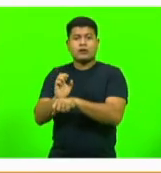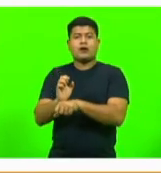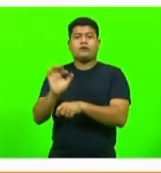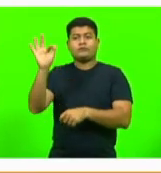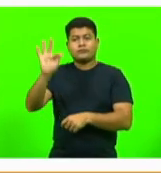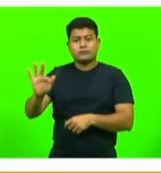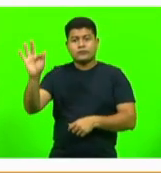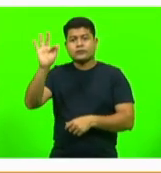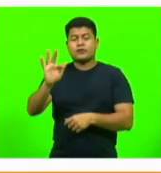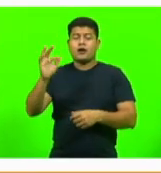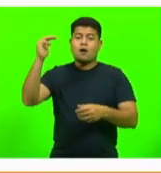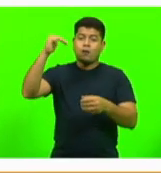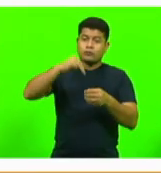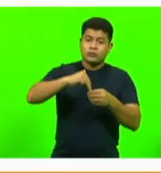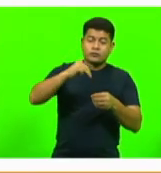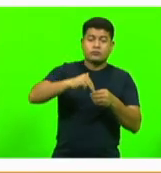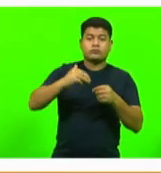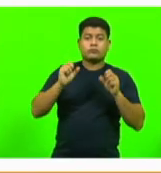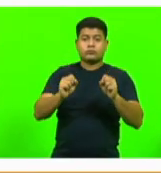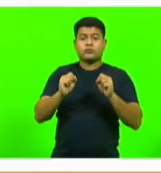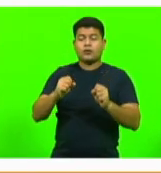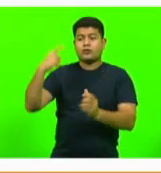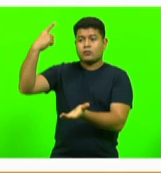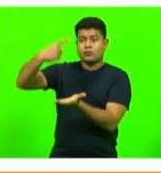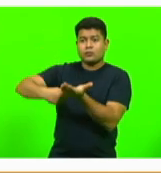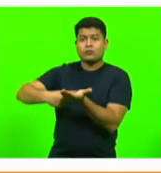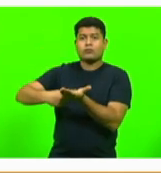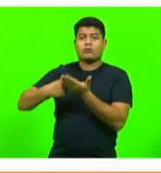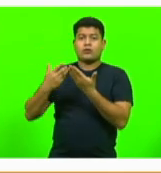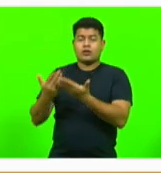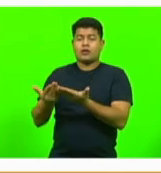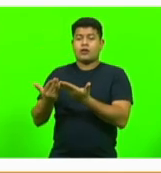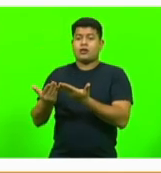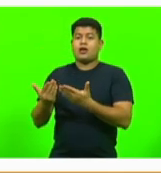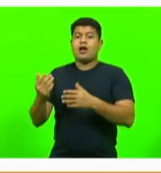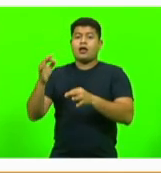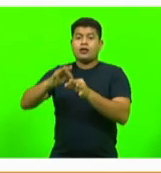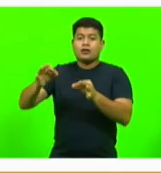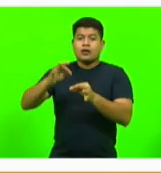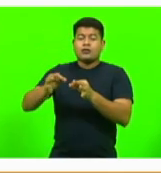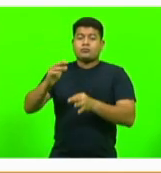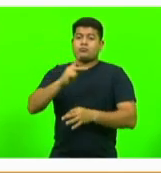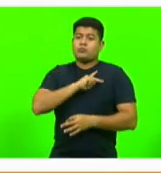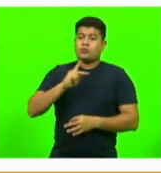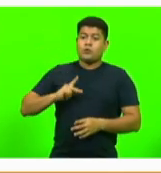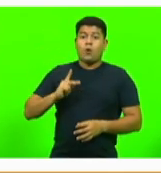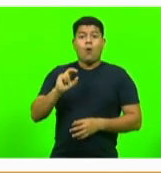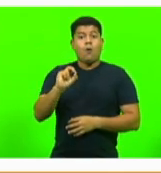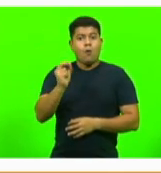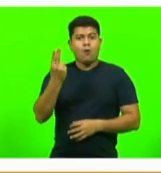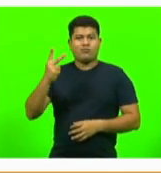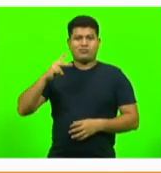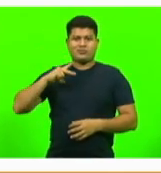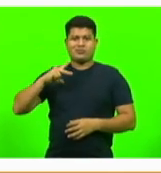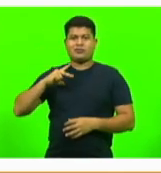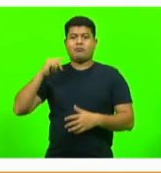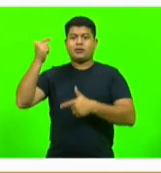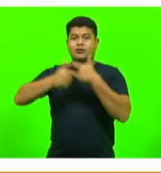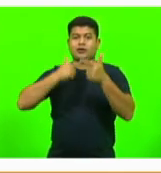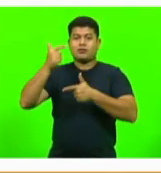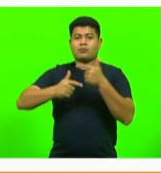instrumentos de cooperação com órgãos e entidades públicas e privadas para execução de serviços públicos inclusive